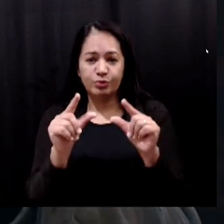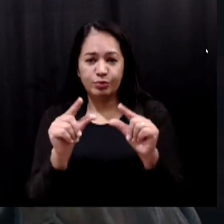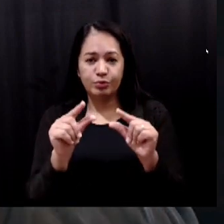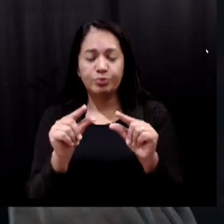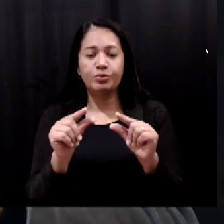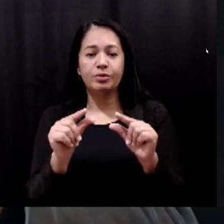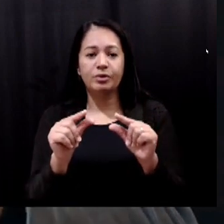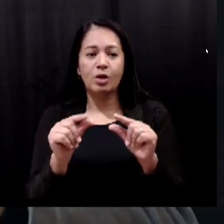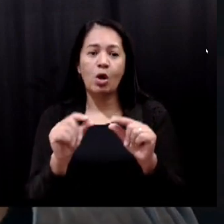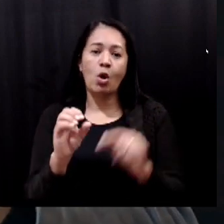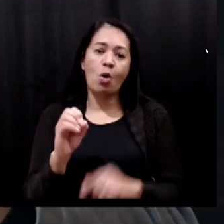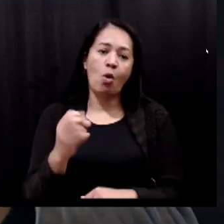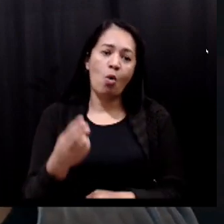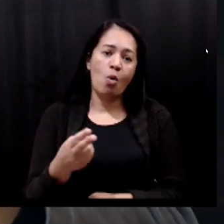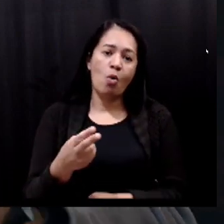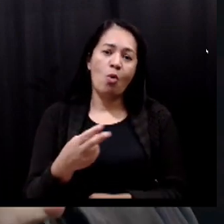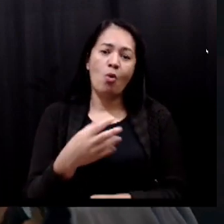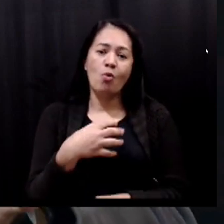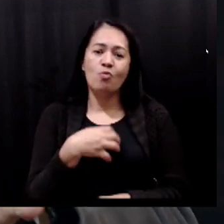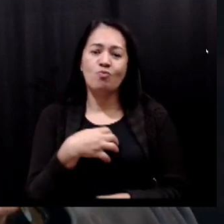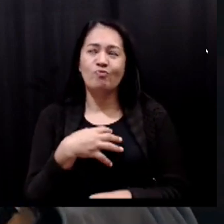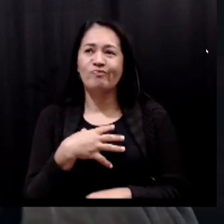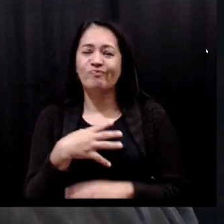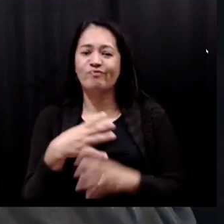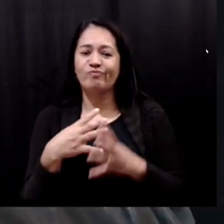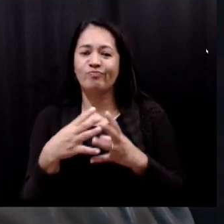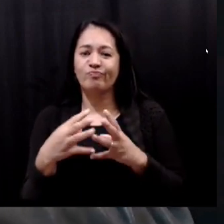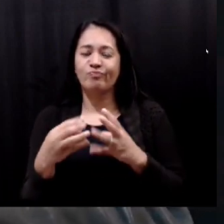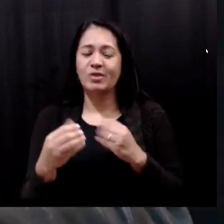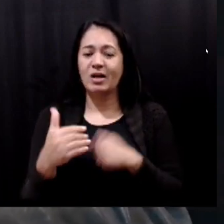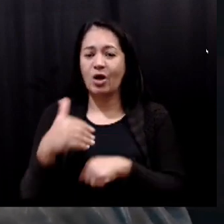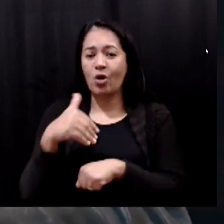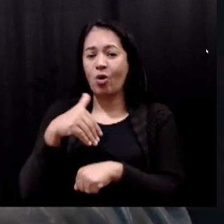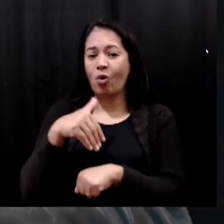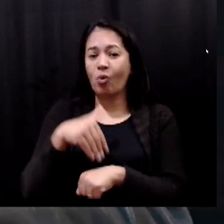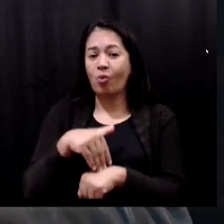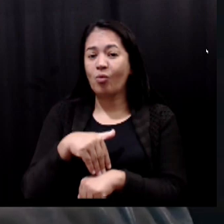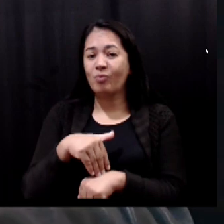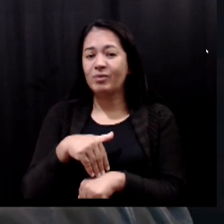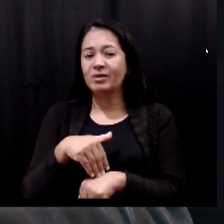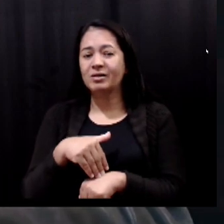amenizar sentimentos como culpa,